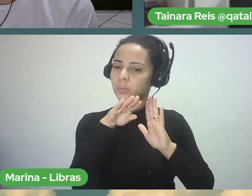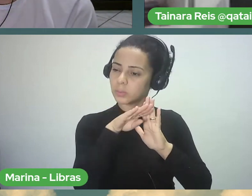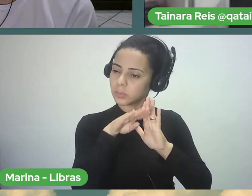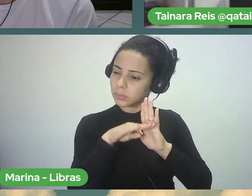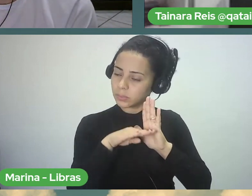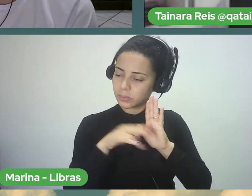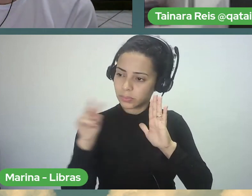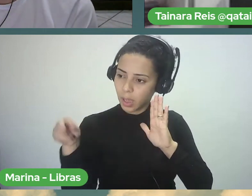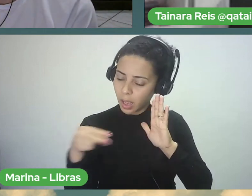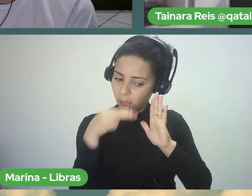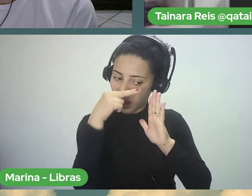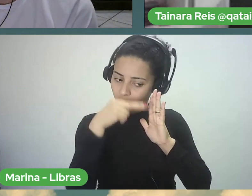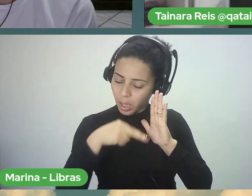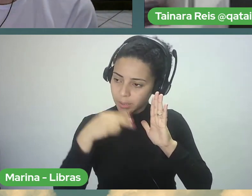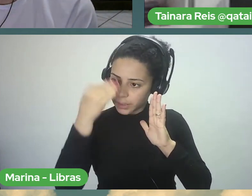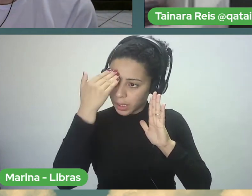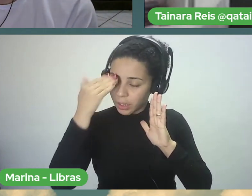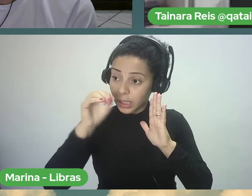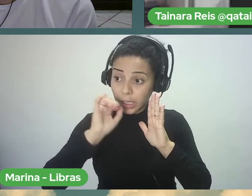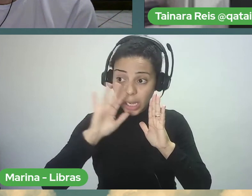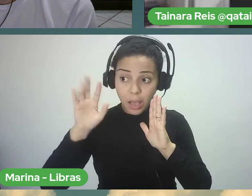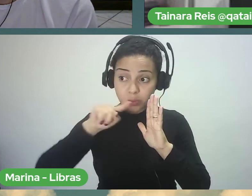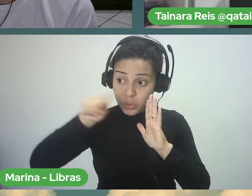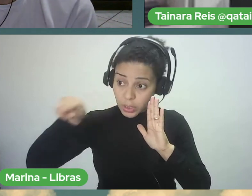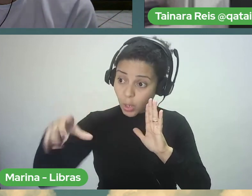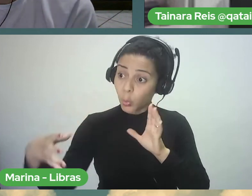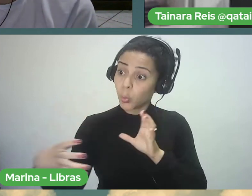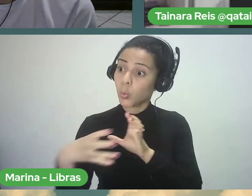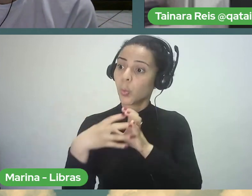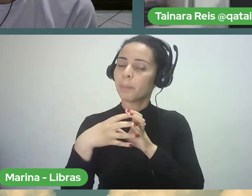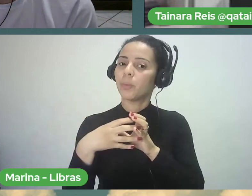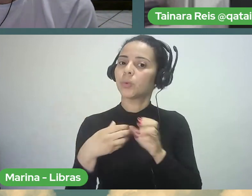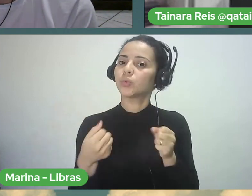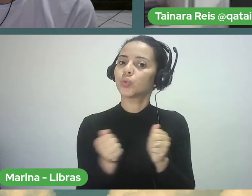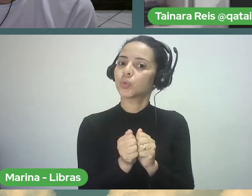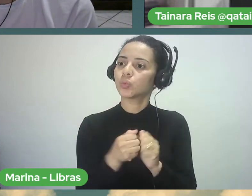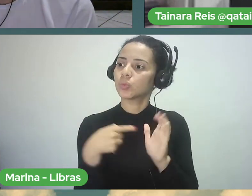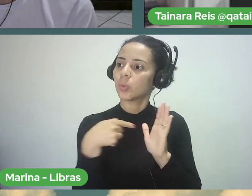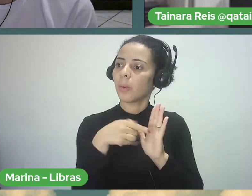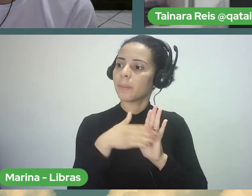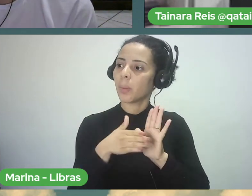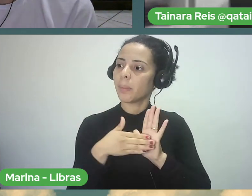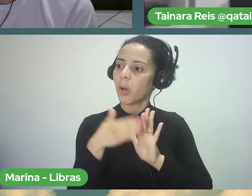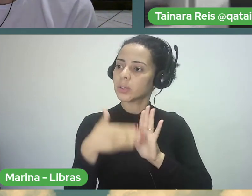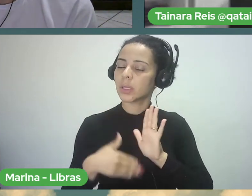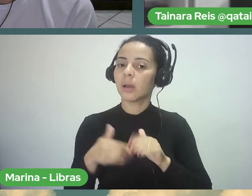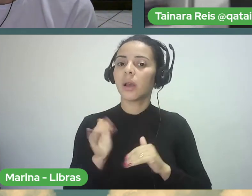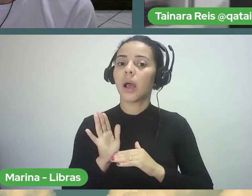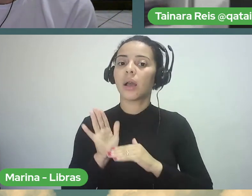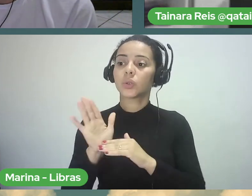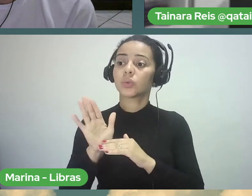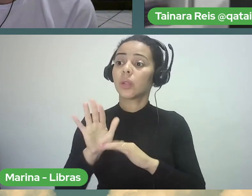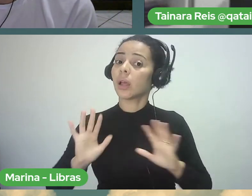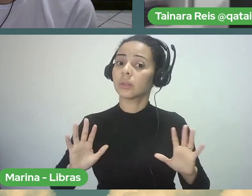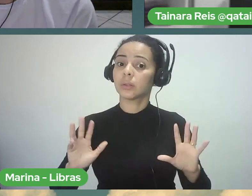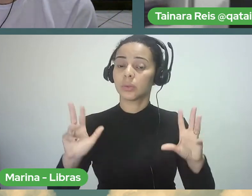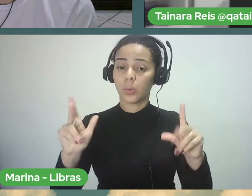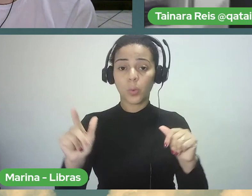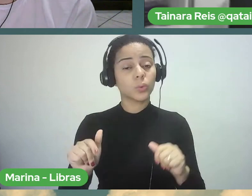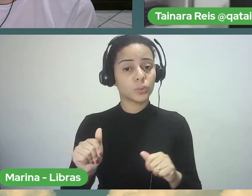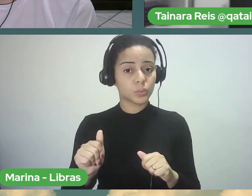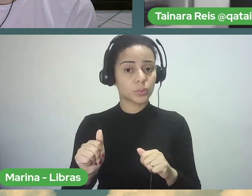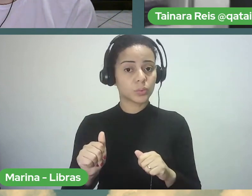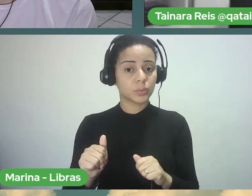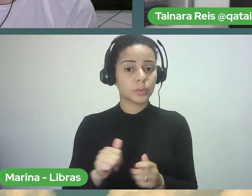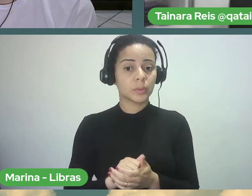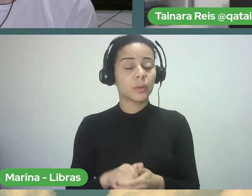faz parte daquilo, né? E que aquilo faz sentido, e que vai resolver algum problema nosso. E um problema que é comum para todos.